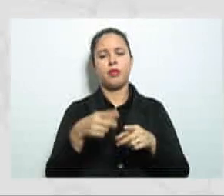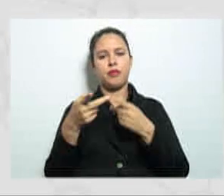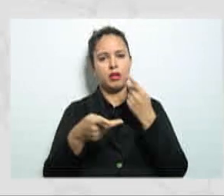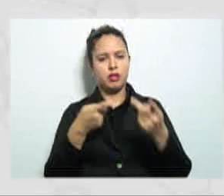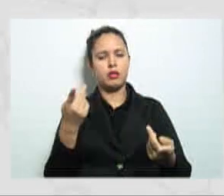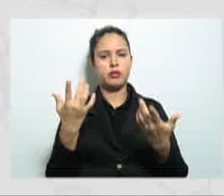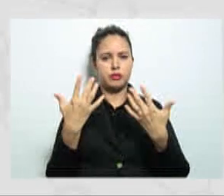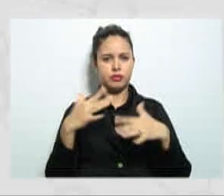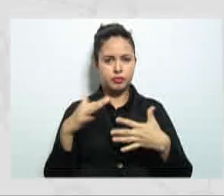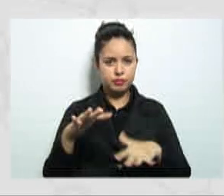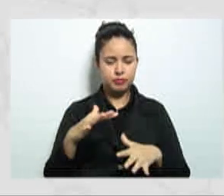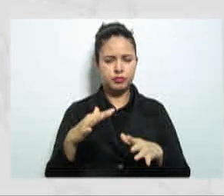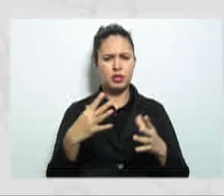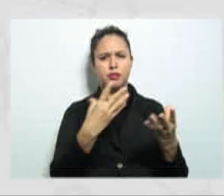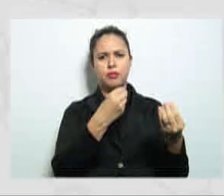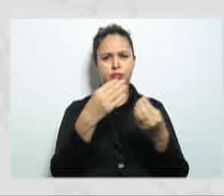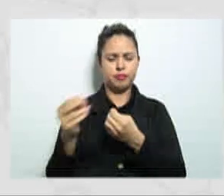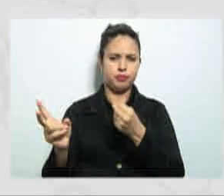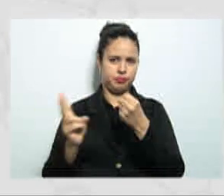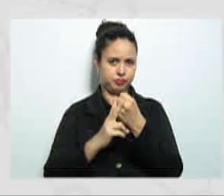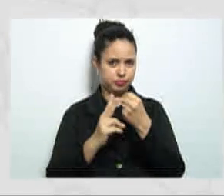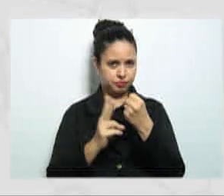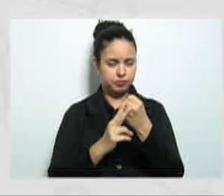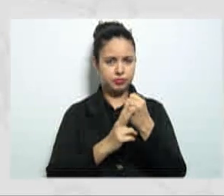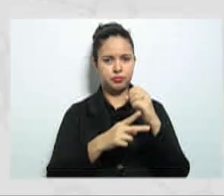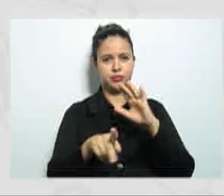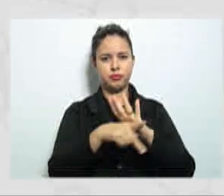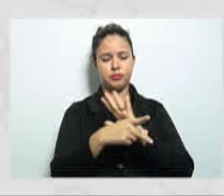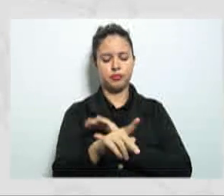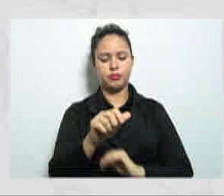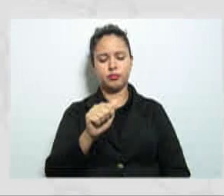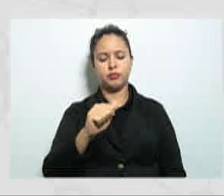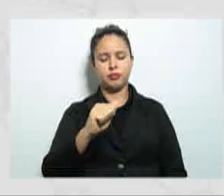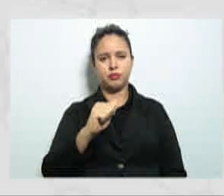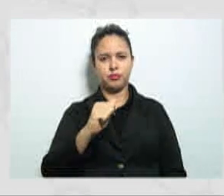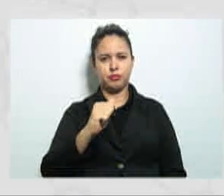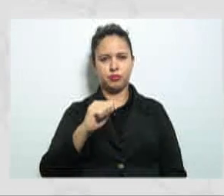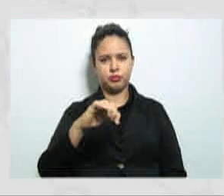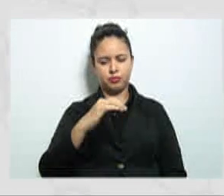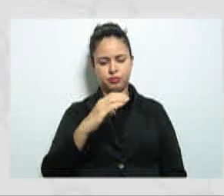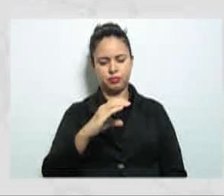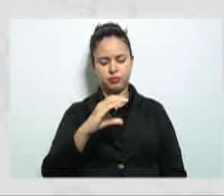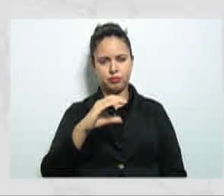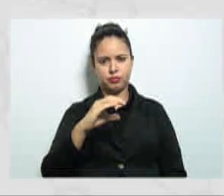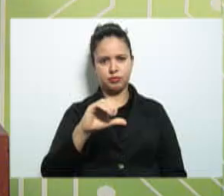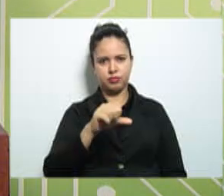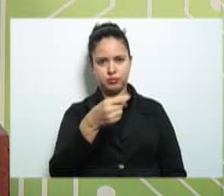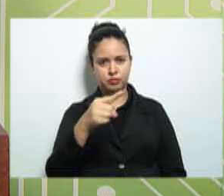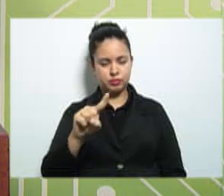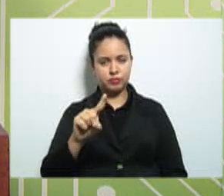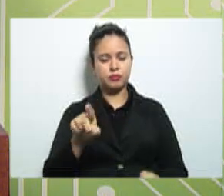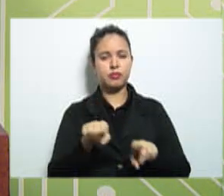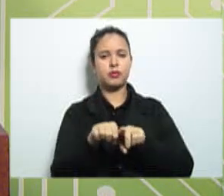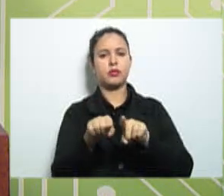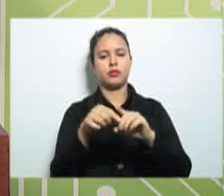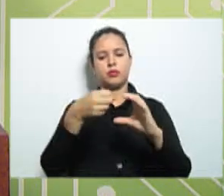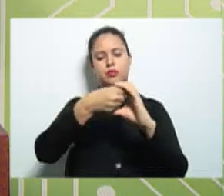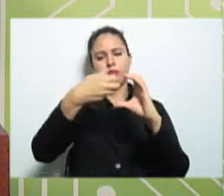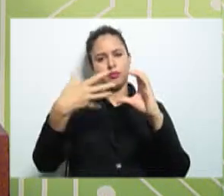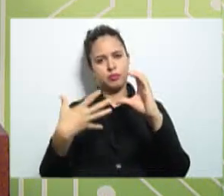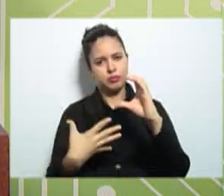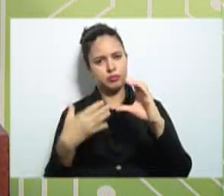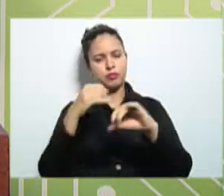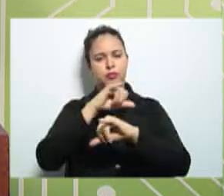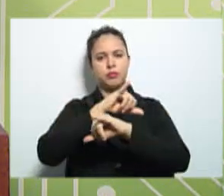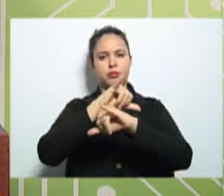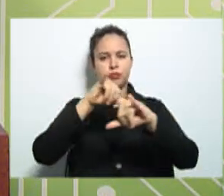tremer. Olha quantos verbos que dão ideia de ação, dão ideia de movimento. Além dessa característica, o texto narrativo ele narra, ele conta